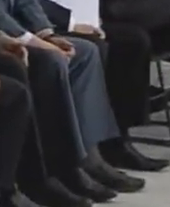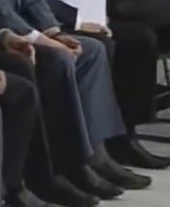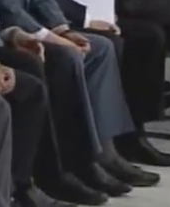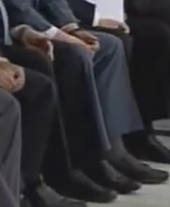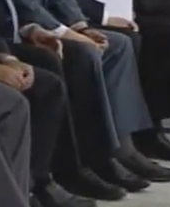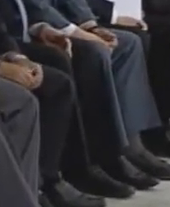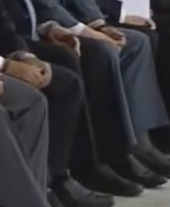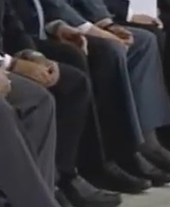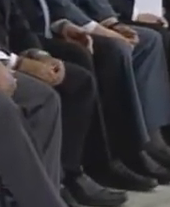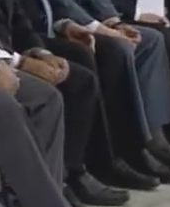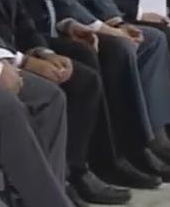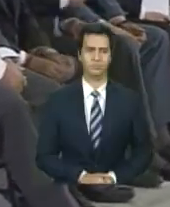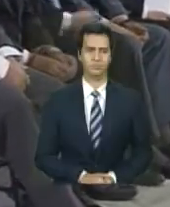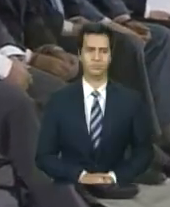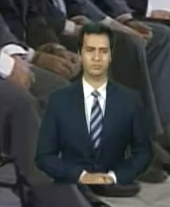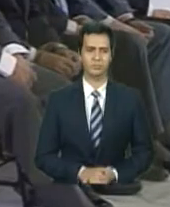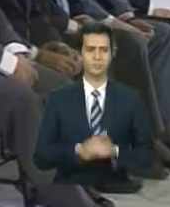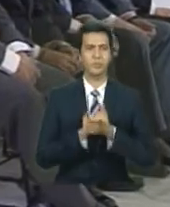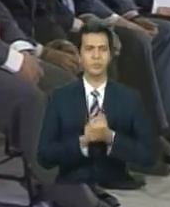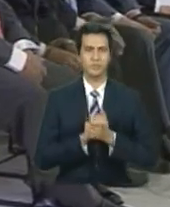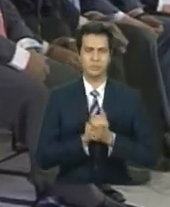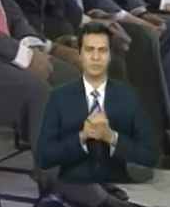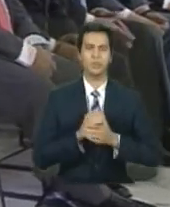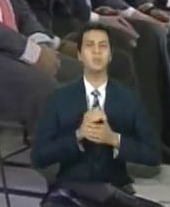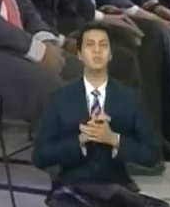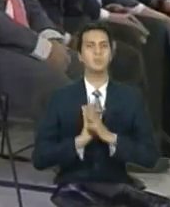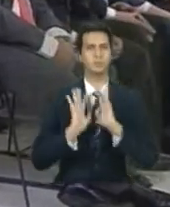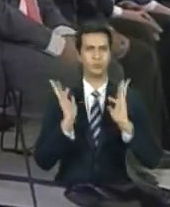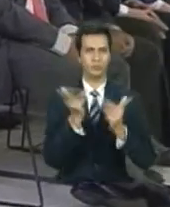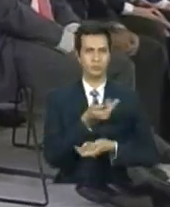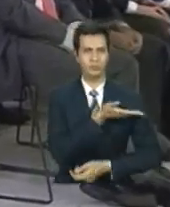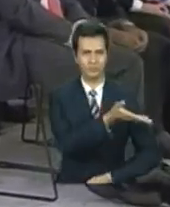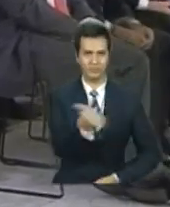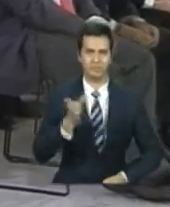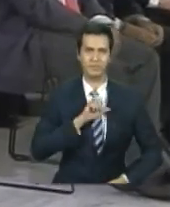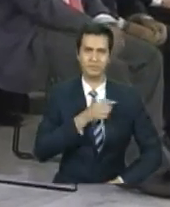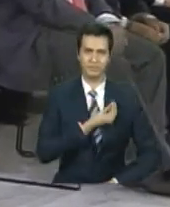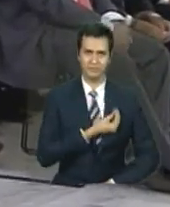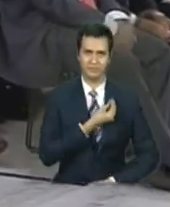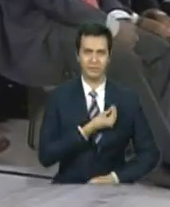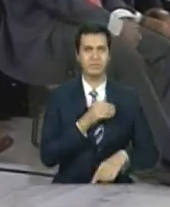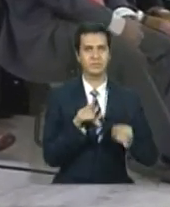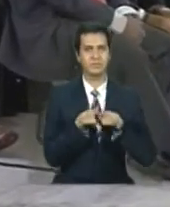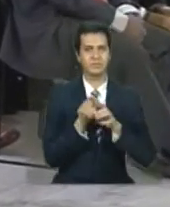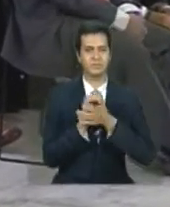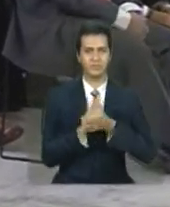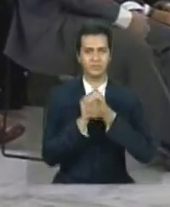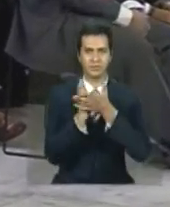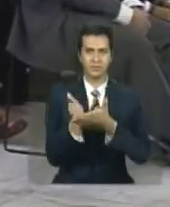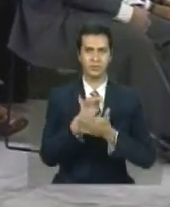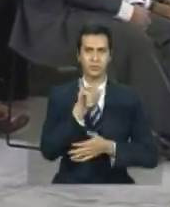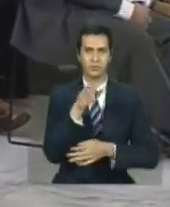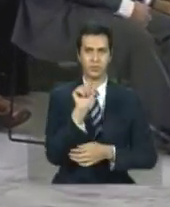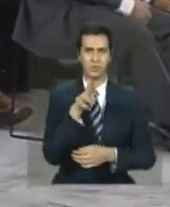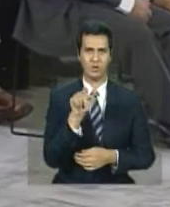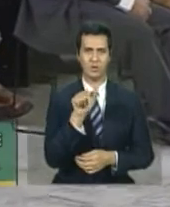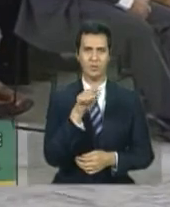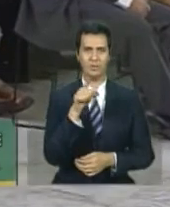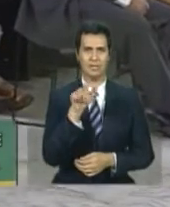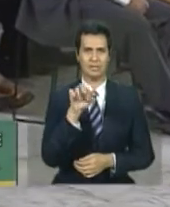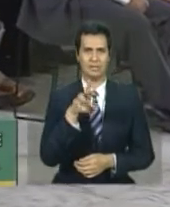os senhores governadores aqui presentes. Simão Jatene, do Pará, João Lira, governador em exercício de